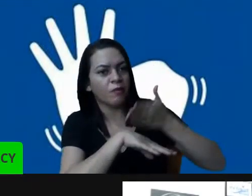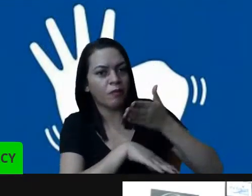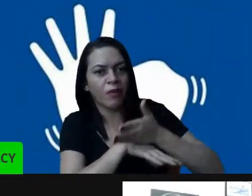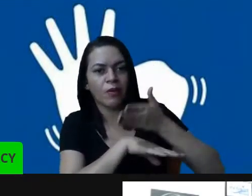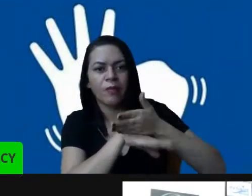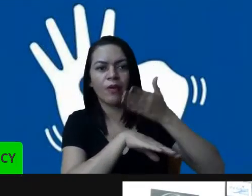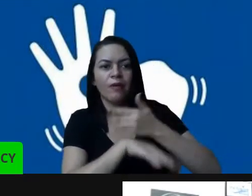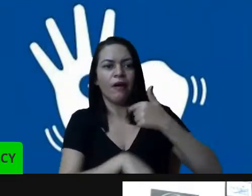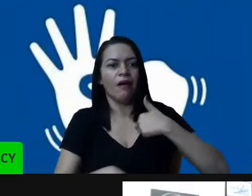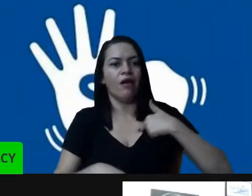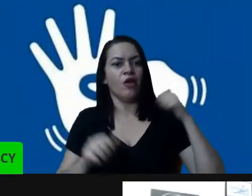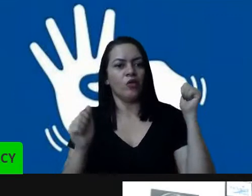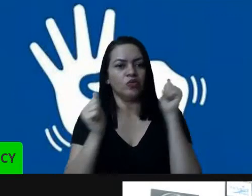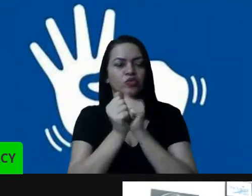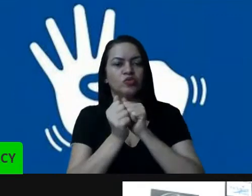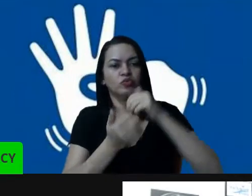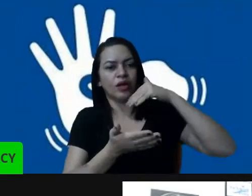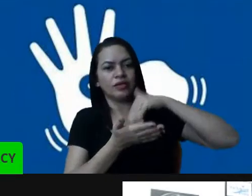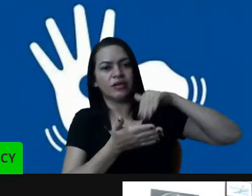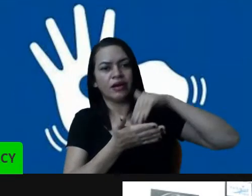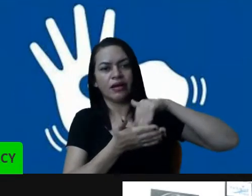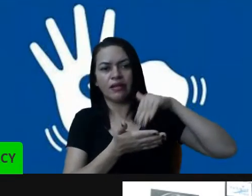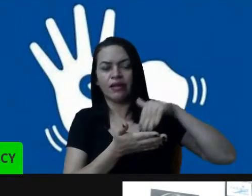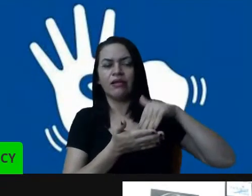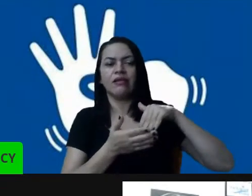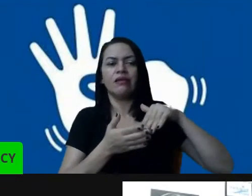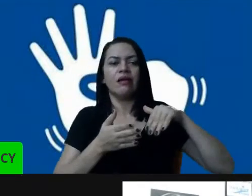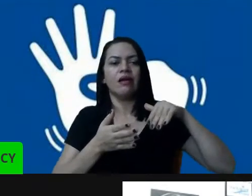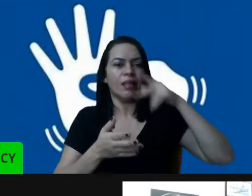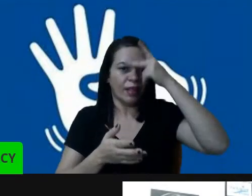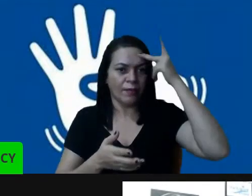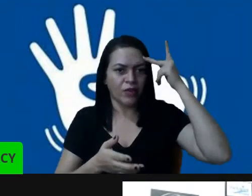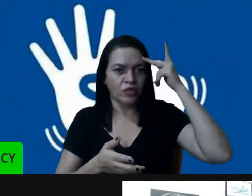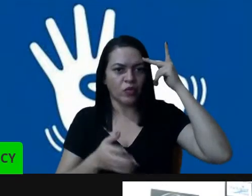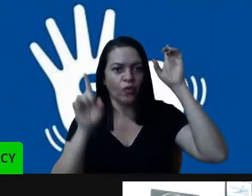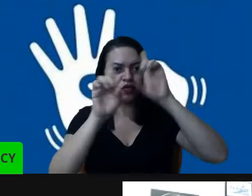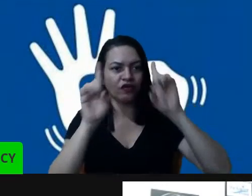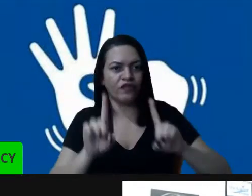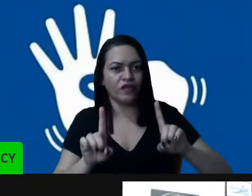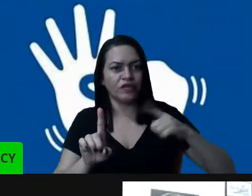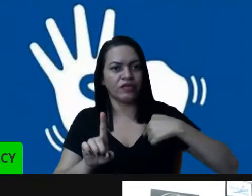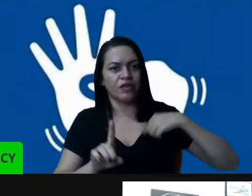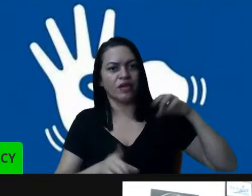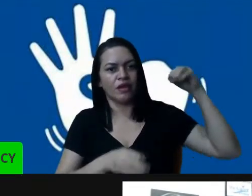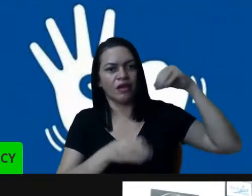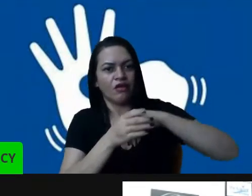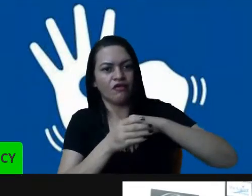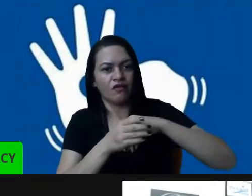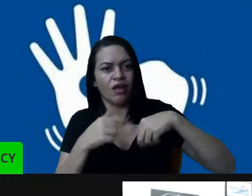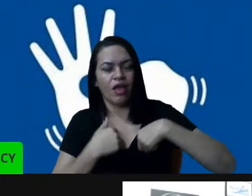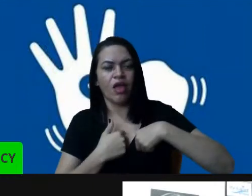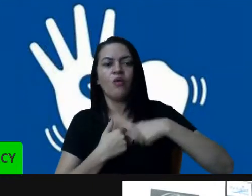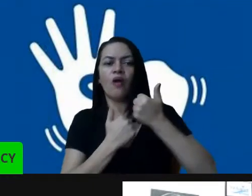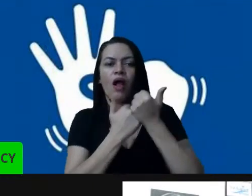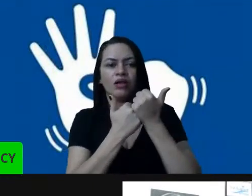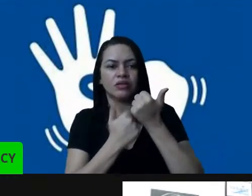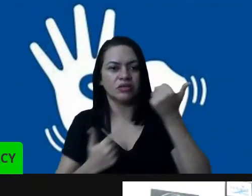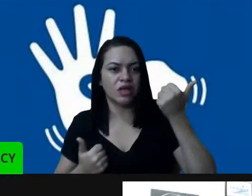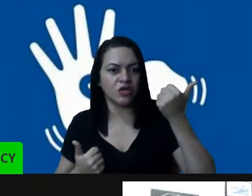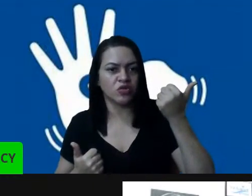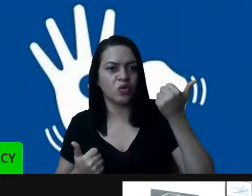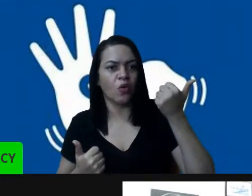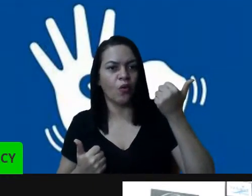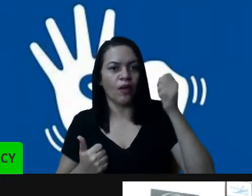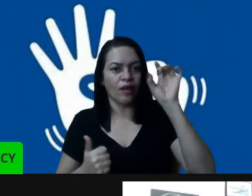com a Secretaria Adjunta da Pessoa com Deficiência, da qual eu faço parte como assessora especial, a gente tem uma